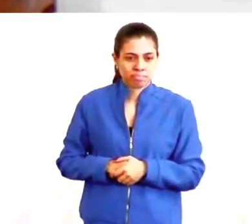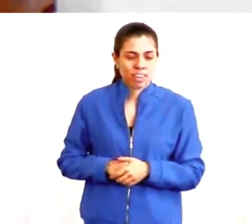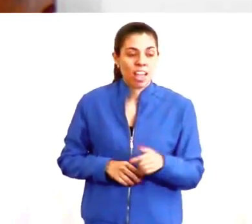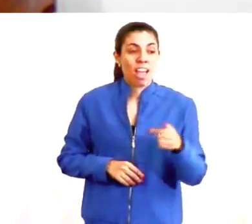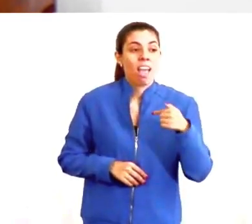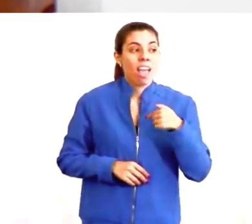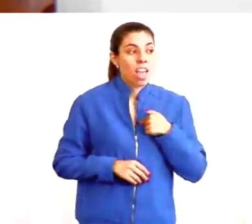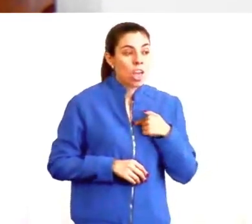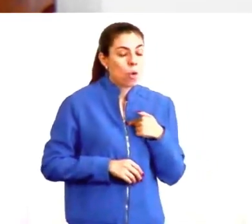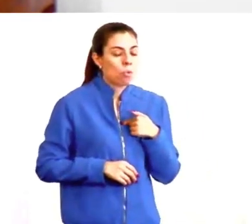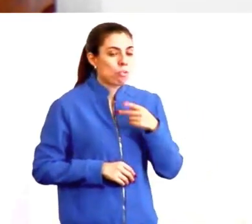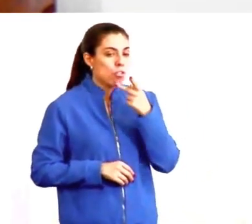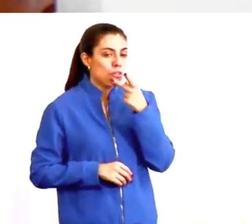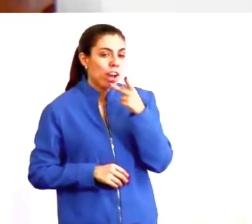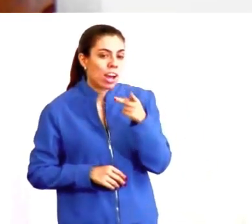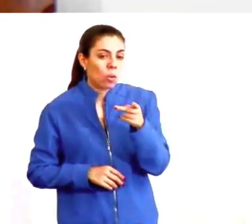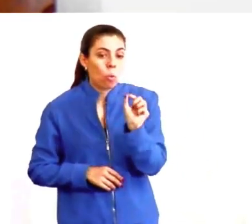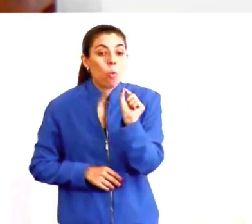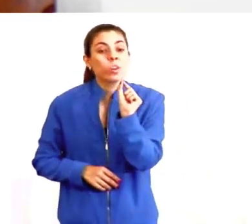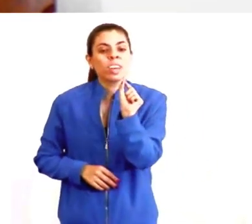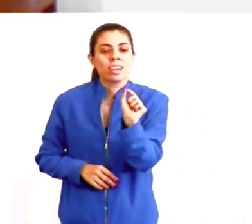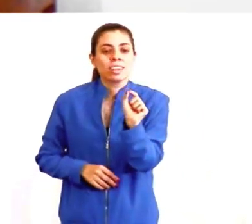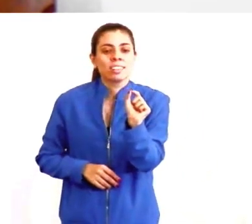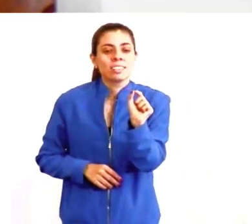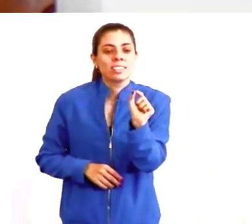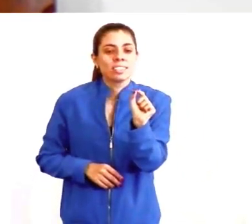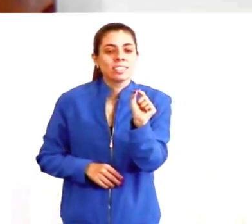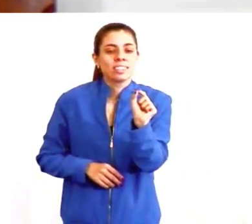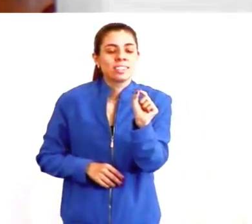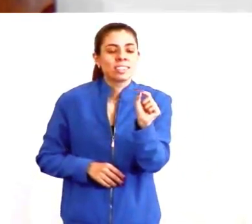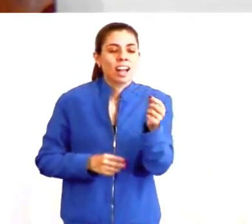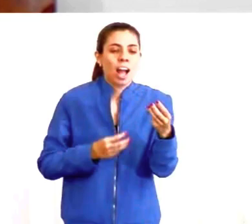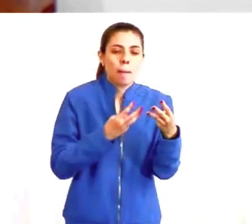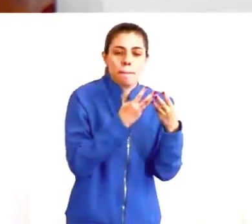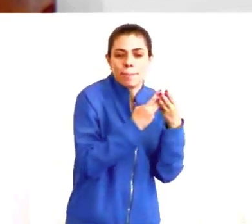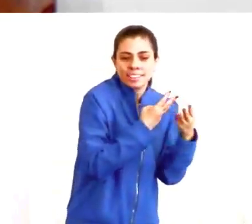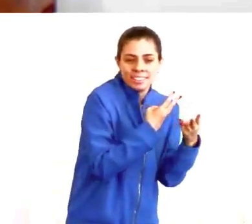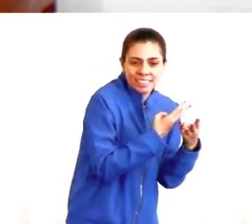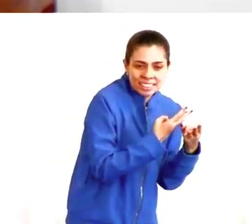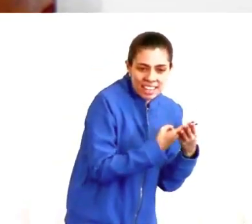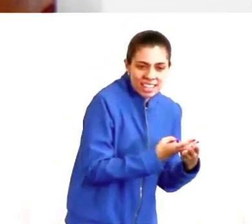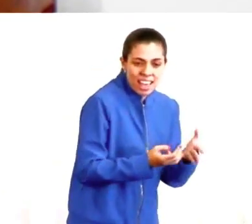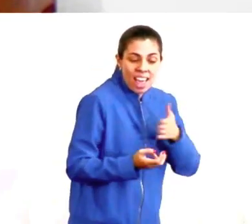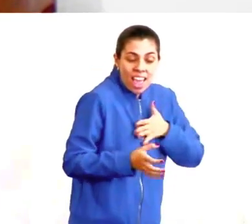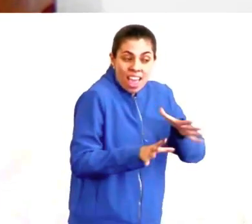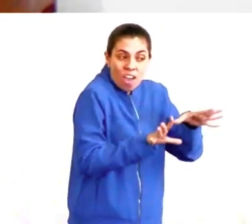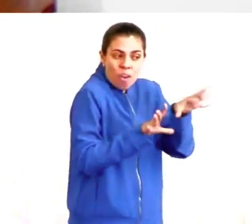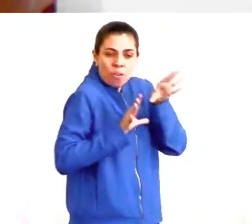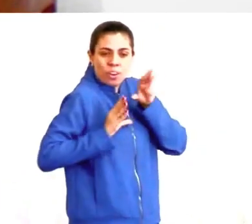que Ele continua a ter comigo. Então eu compartilho isso.